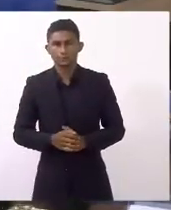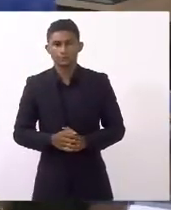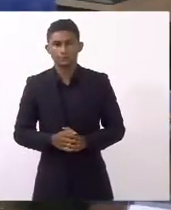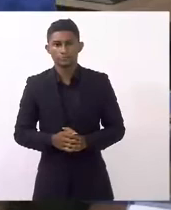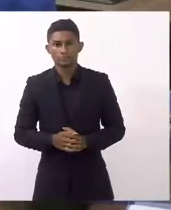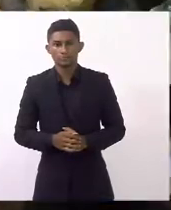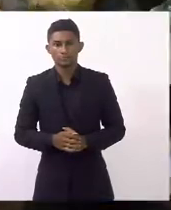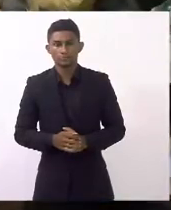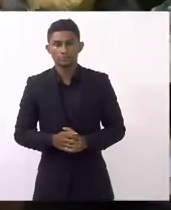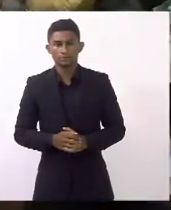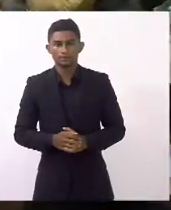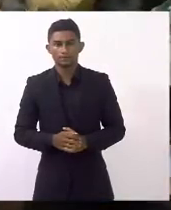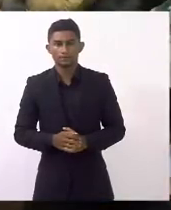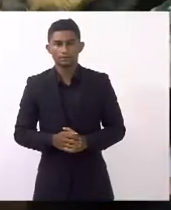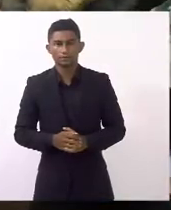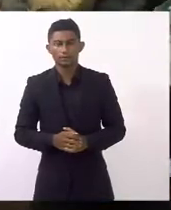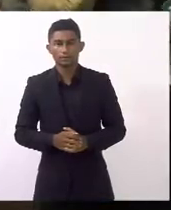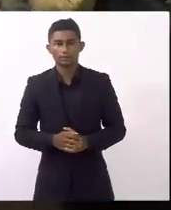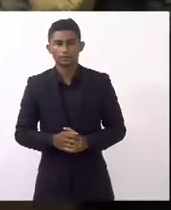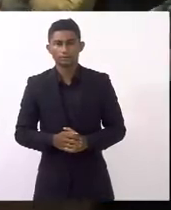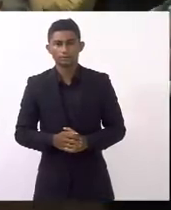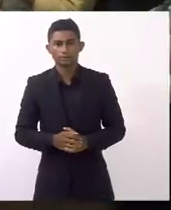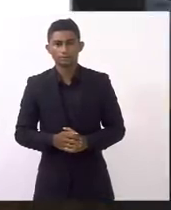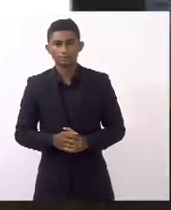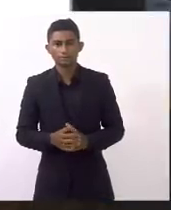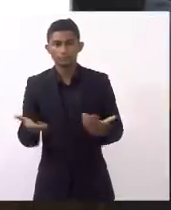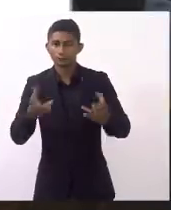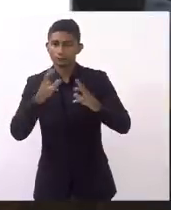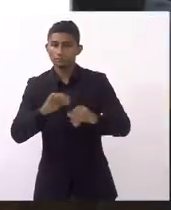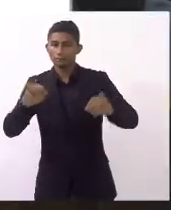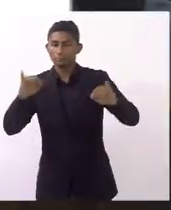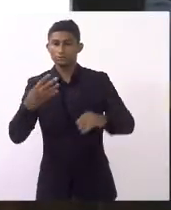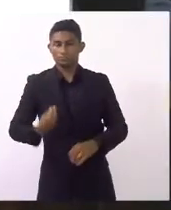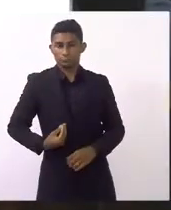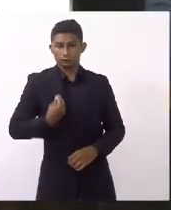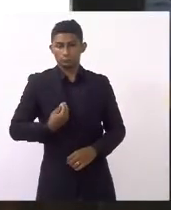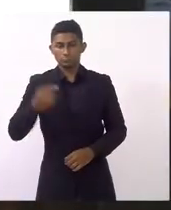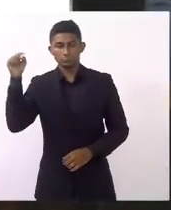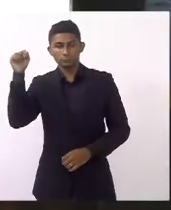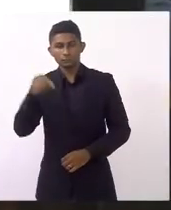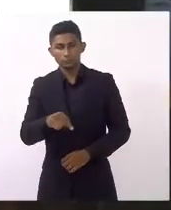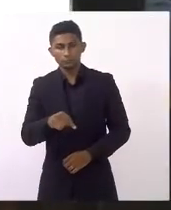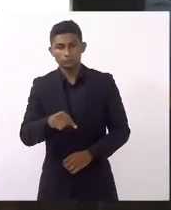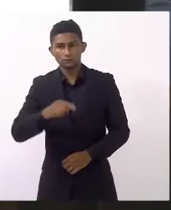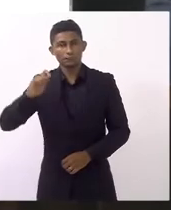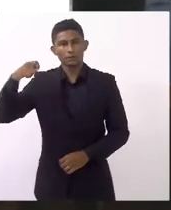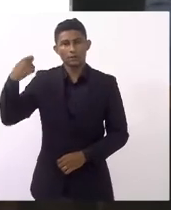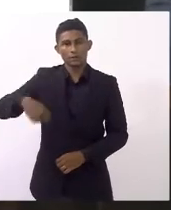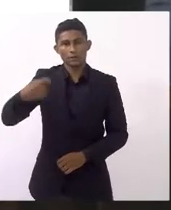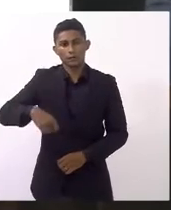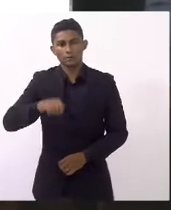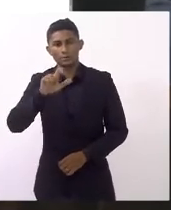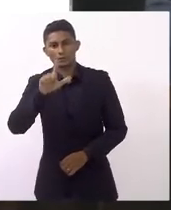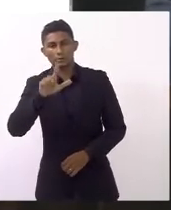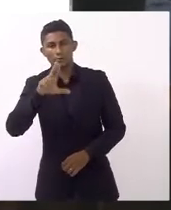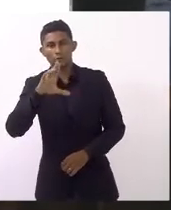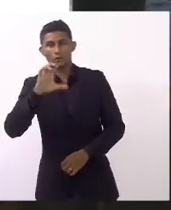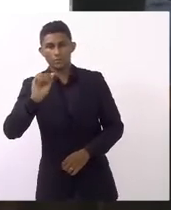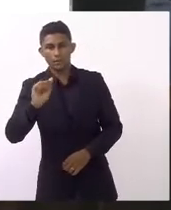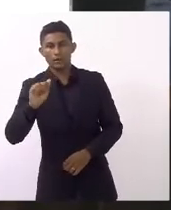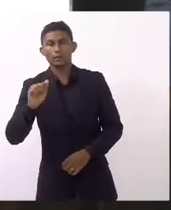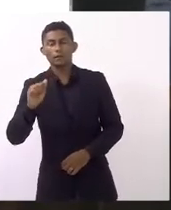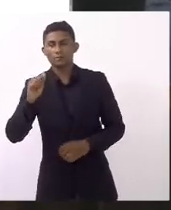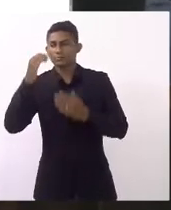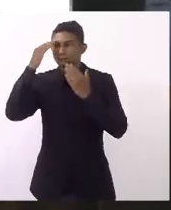E aí eu gostaria de anunciar a presença da ekede Lúcia Xavier muito obrigada pela